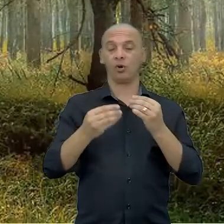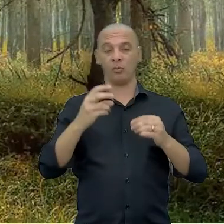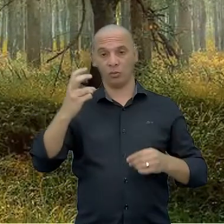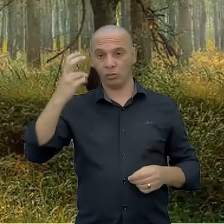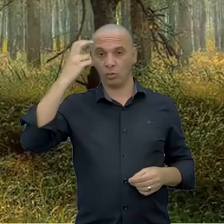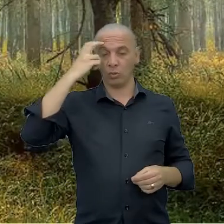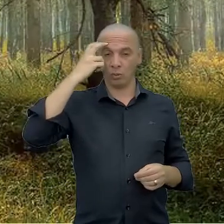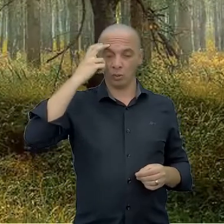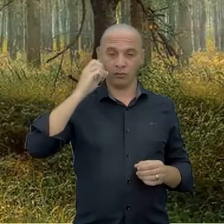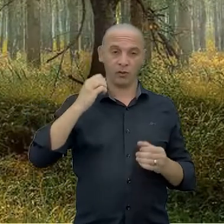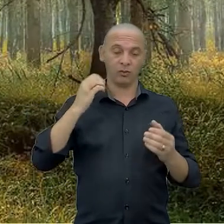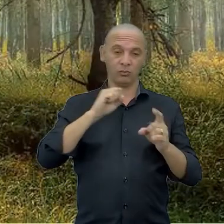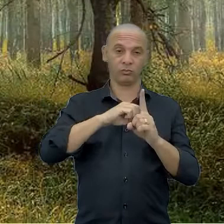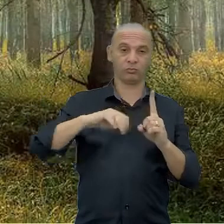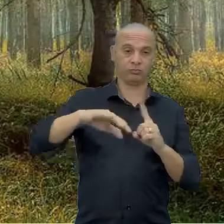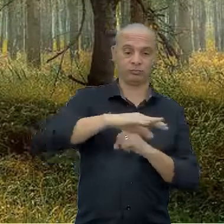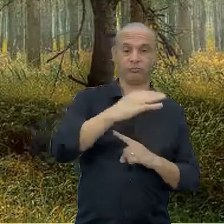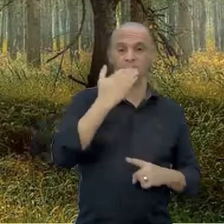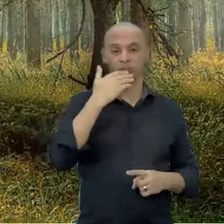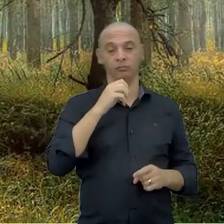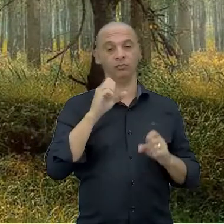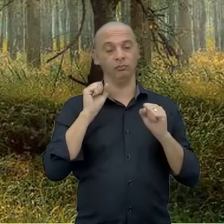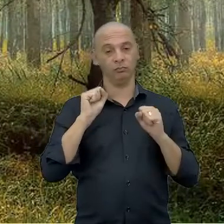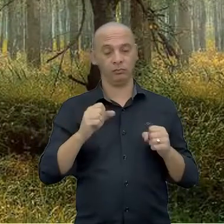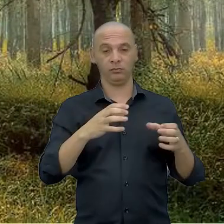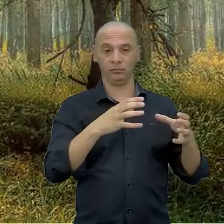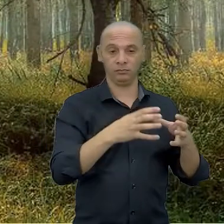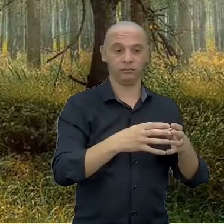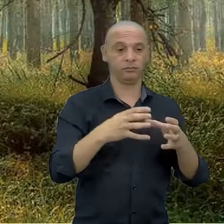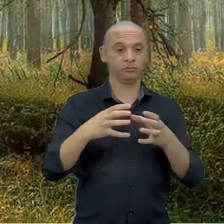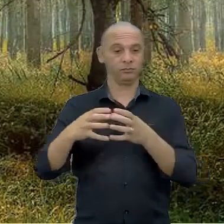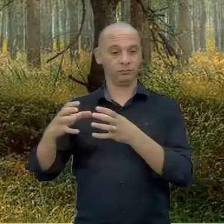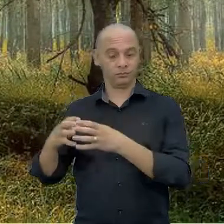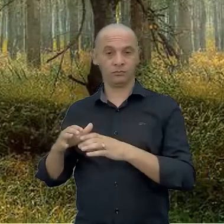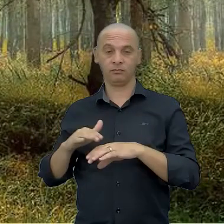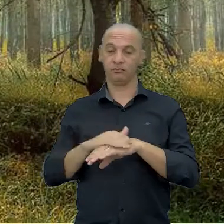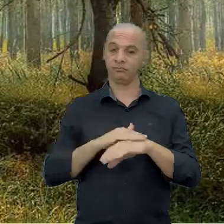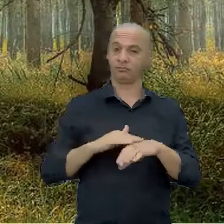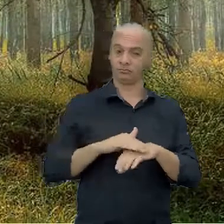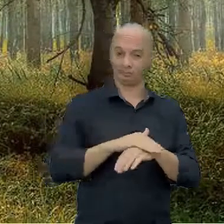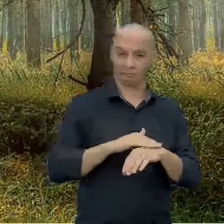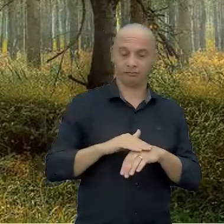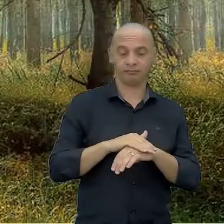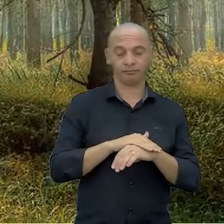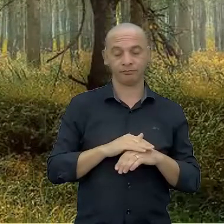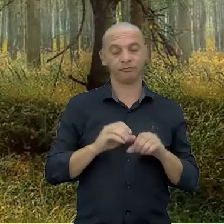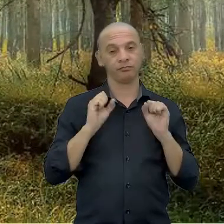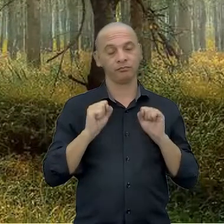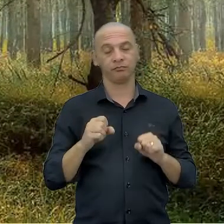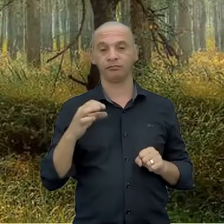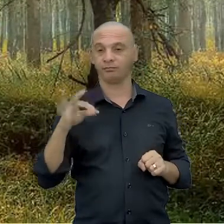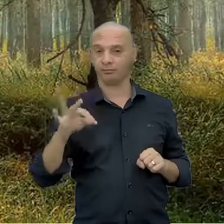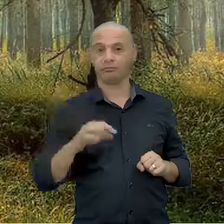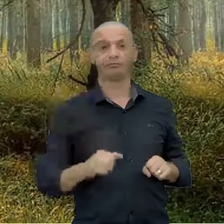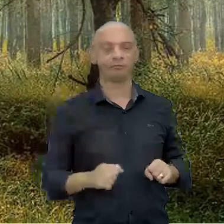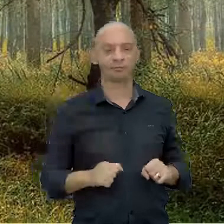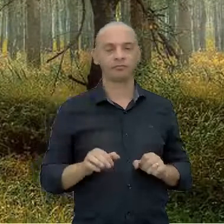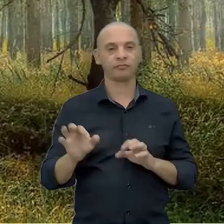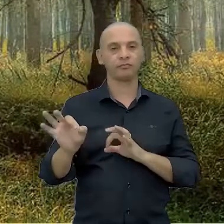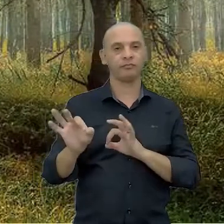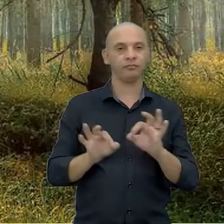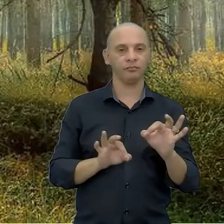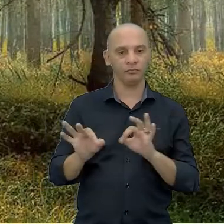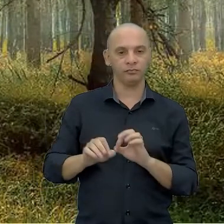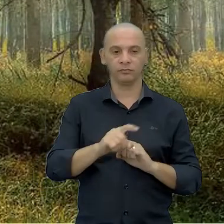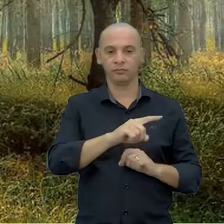socioculturais da alimentação. Pode fazer aí grupos, né, vários grupos aí na sala de aula, fazer um trabalho em grupo, organize os grupos